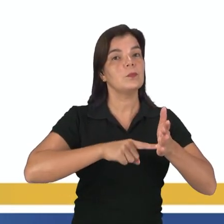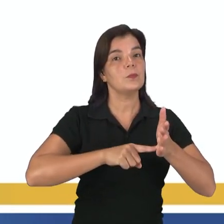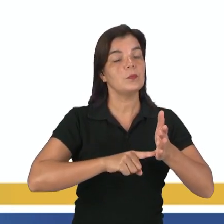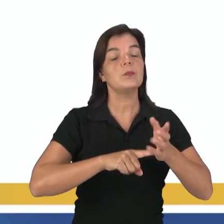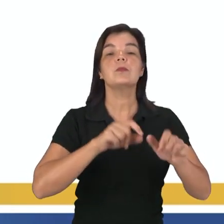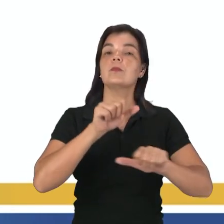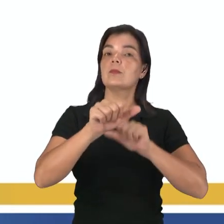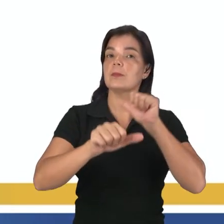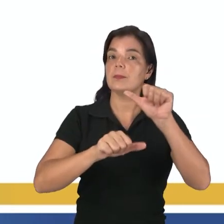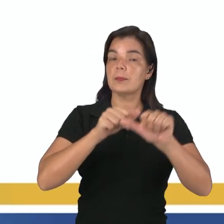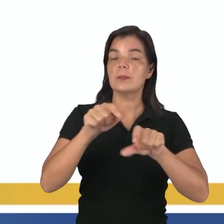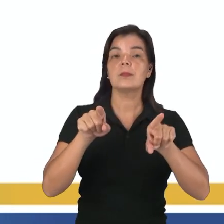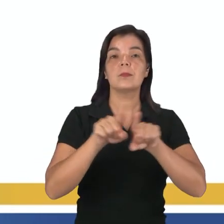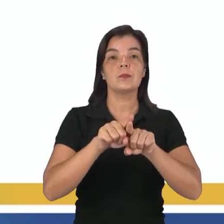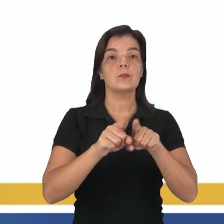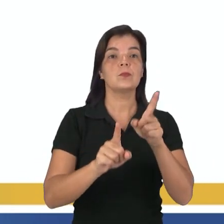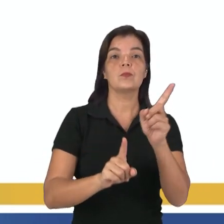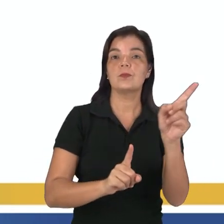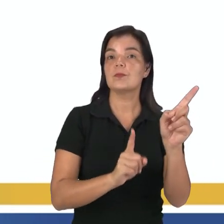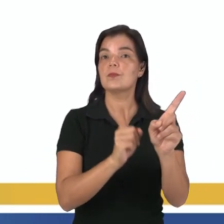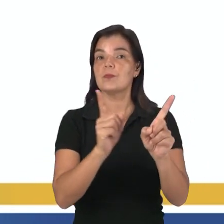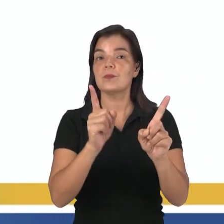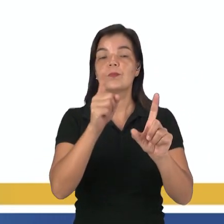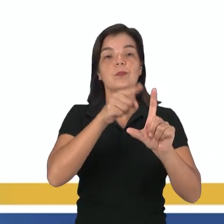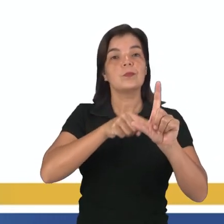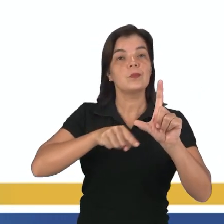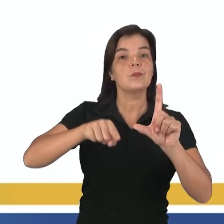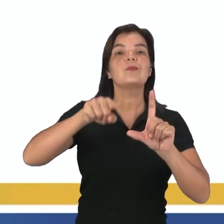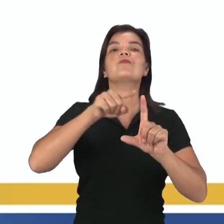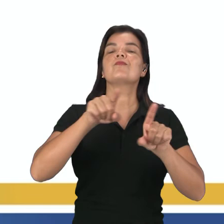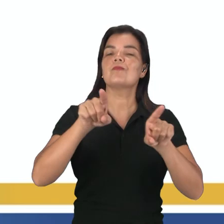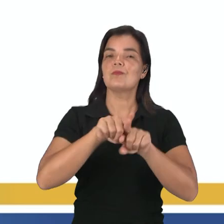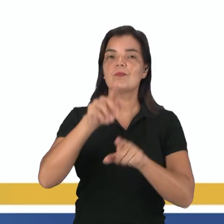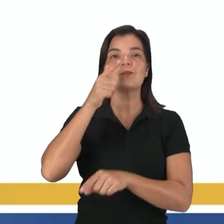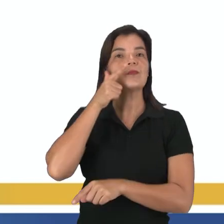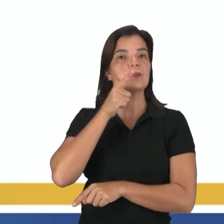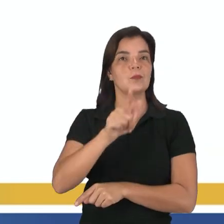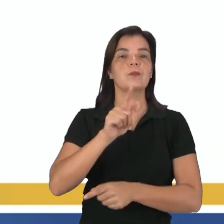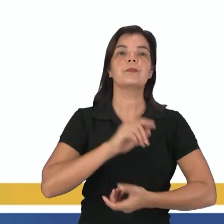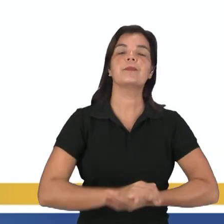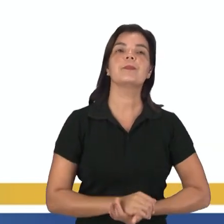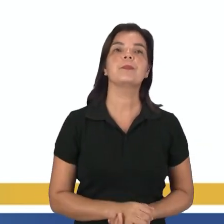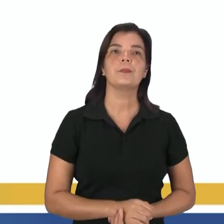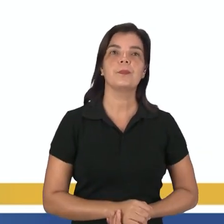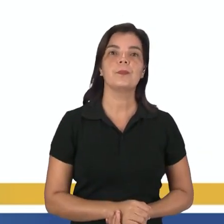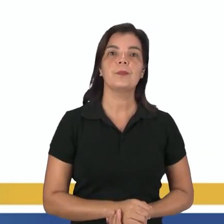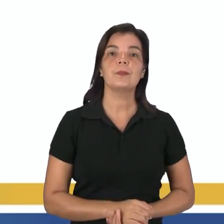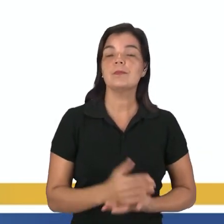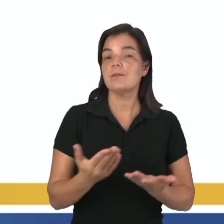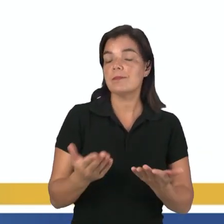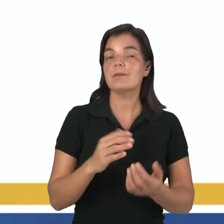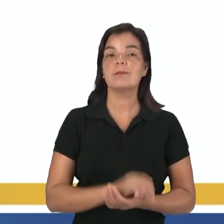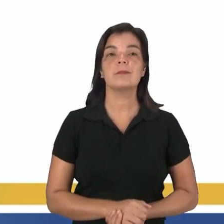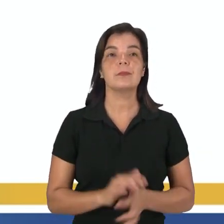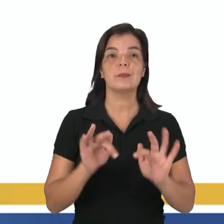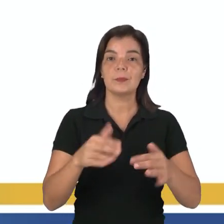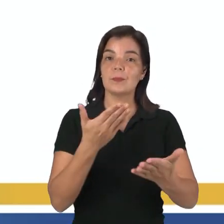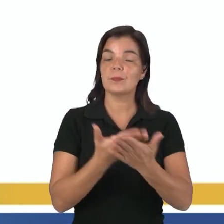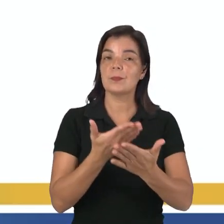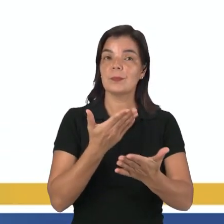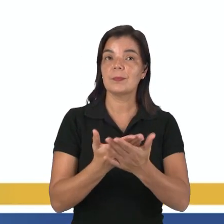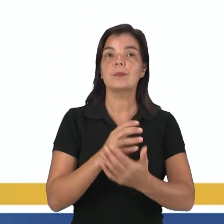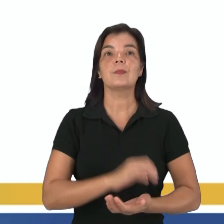pontos e as mudanças de direções e giro aí que Joana realizou certo então